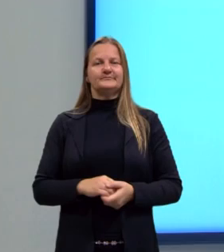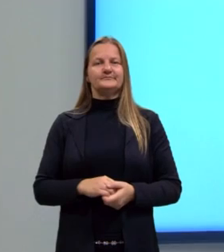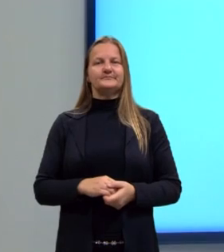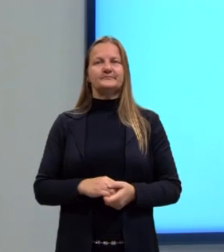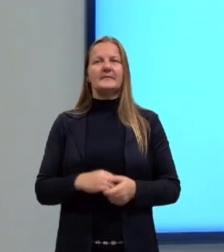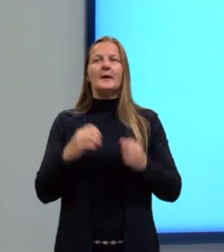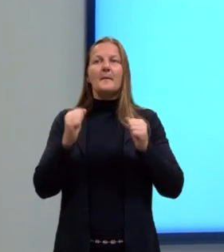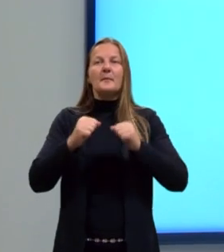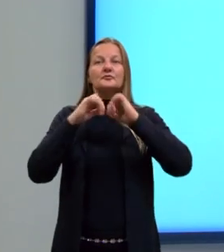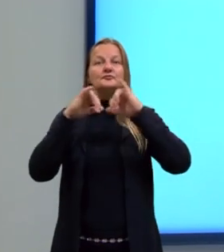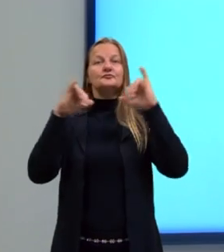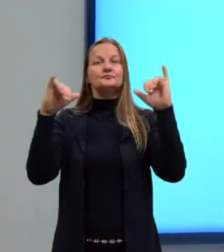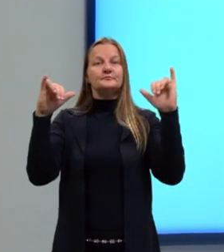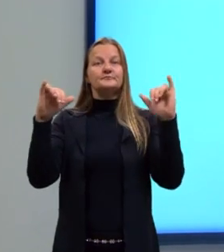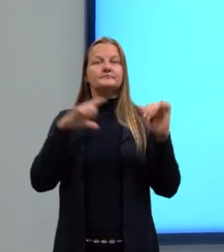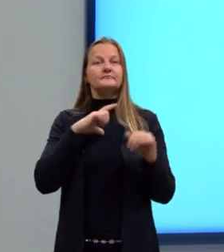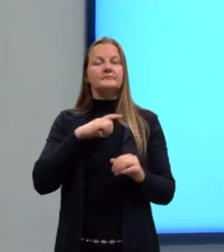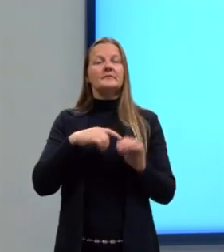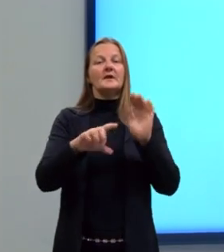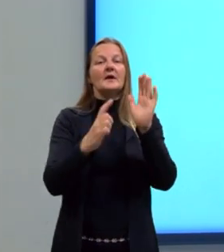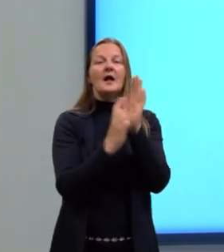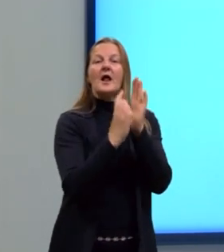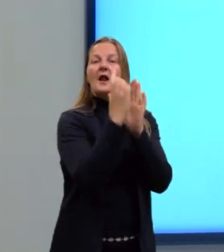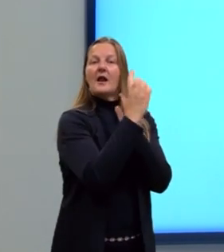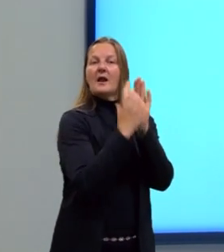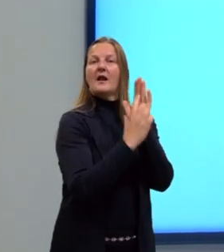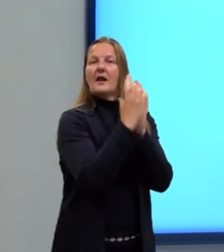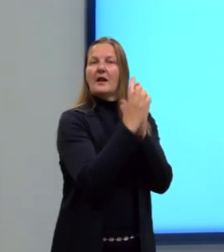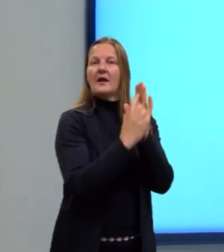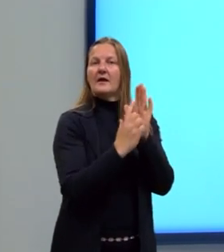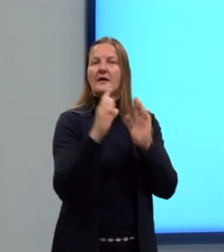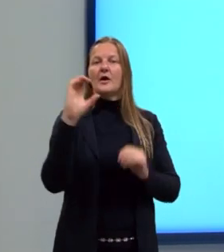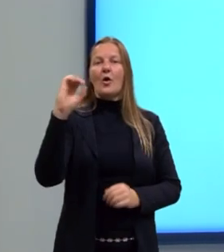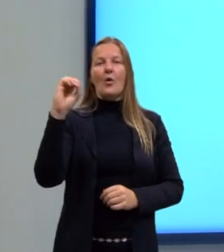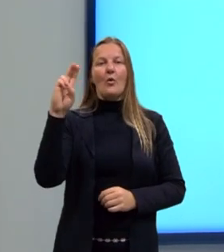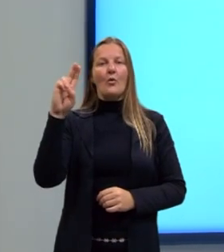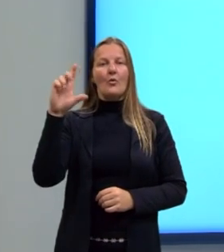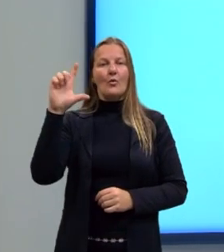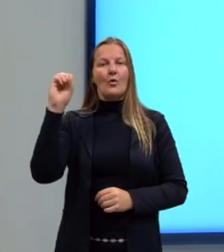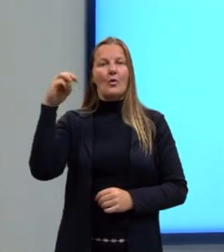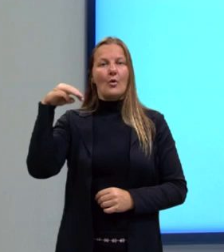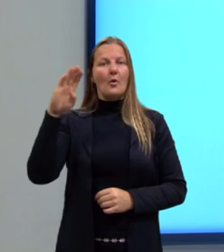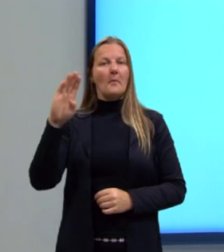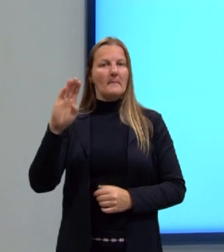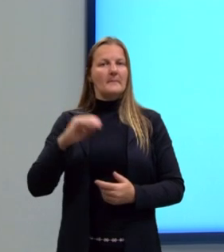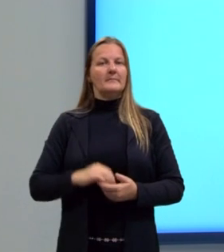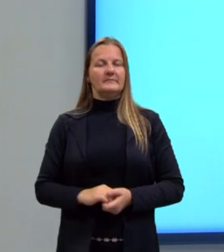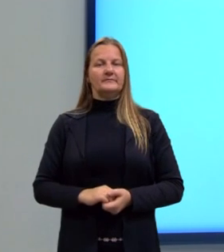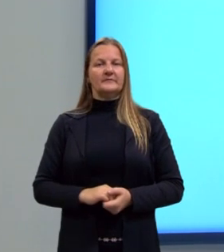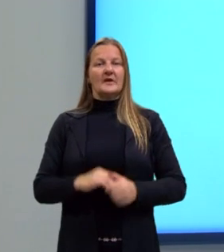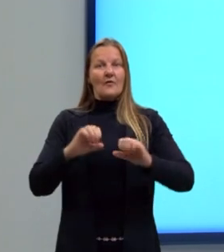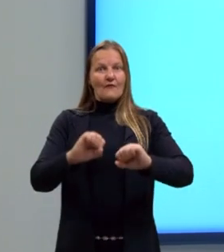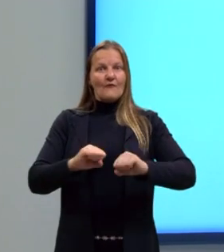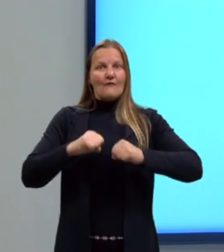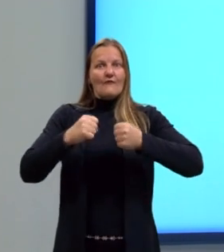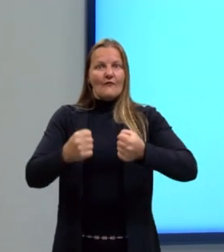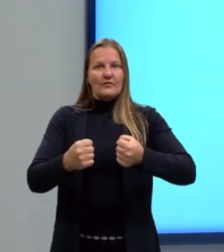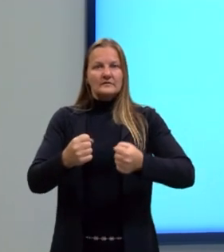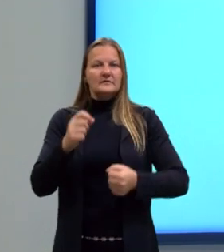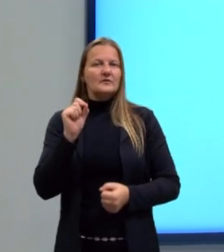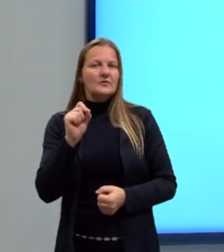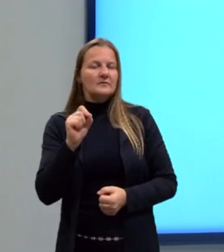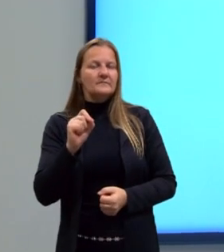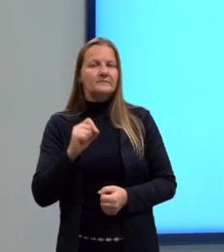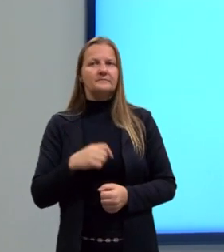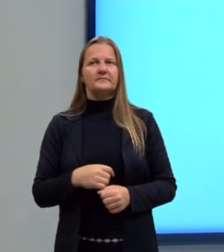pode anunciar a lei de Coulomb a gente tem todos os itens aqui necessários para falar sobre ela né então força =